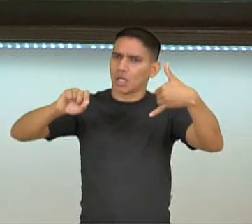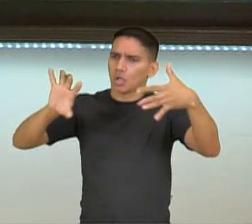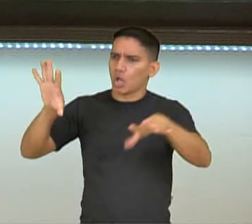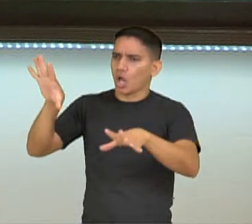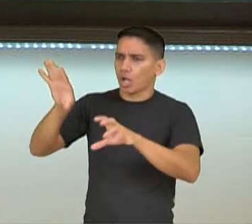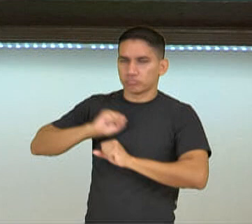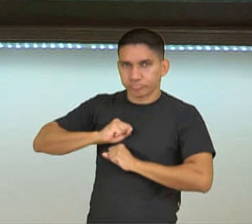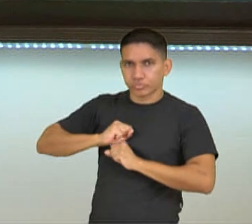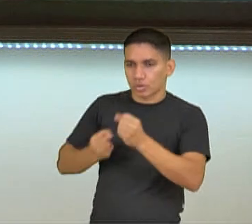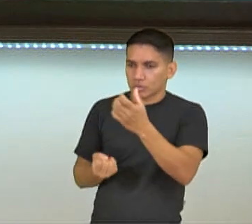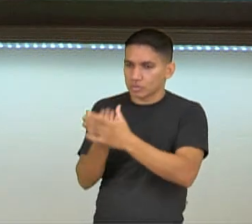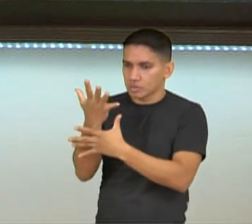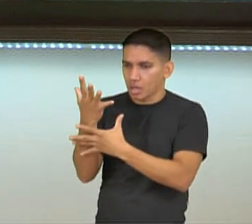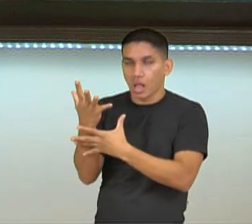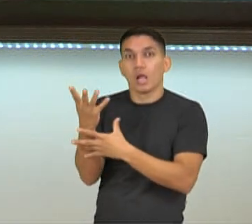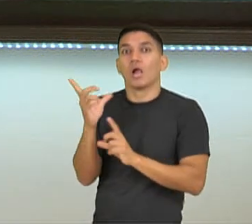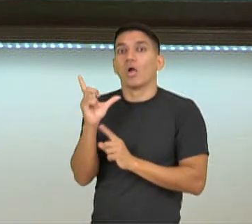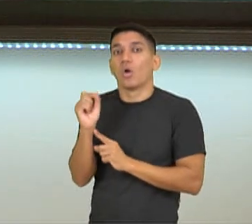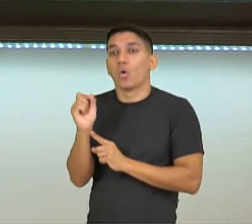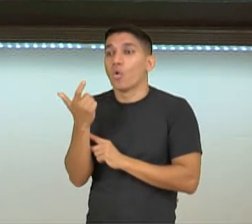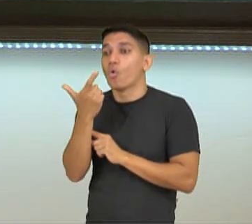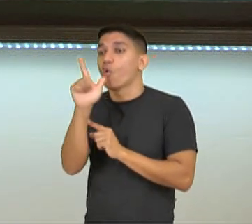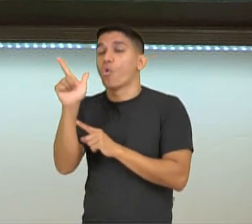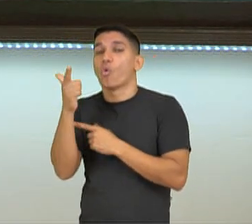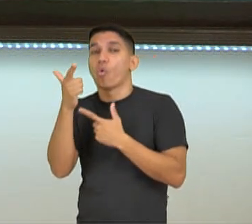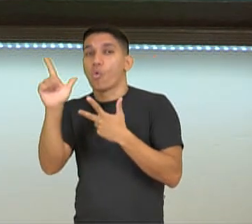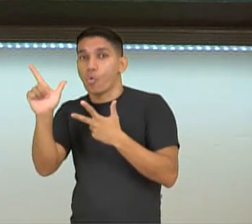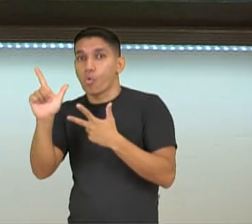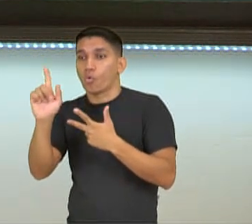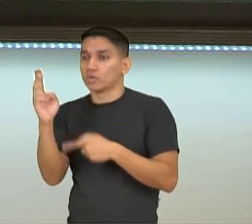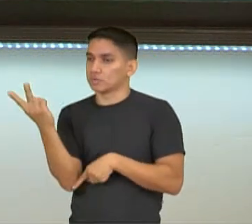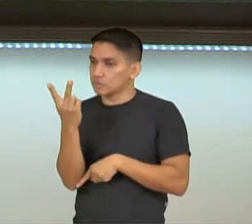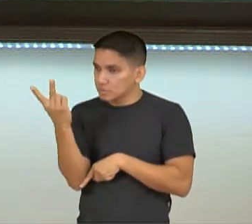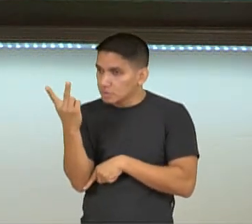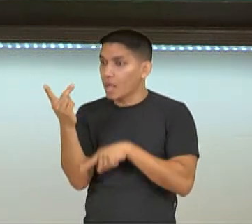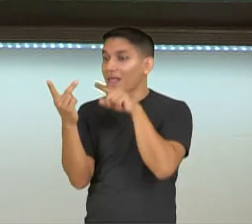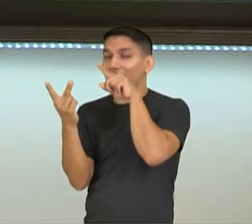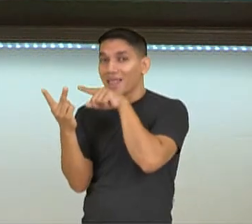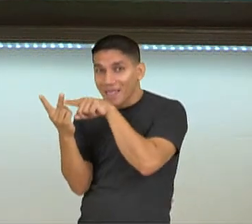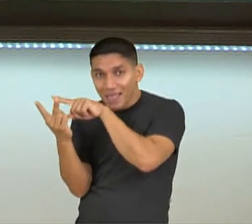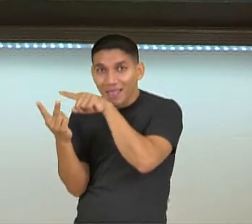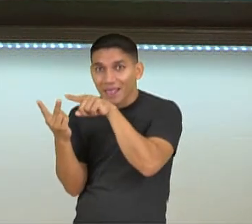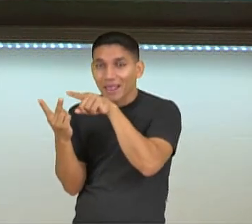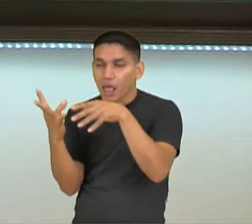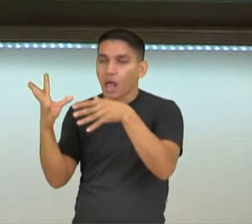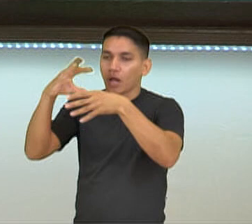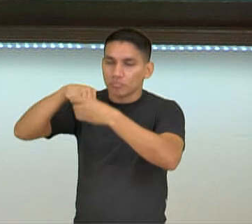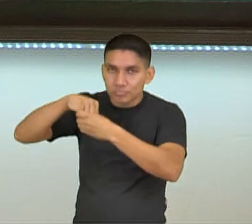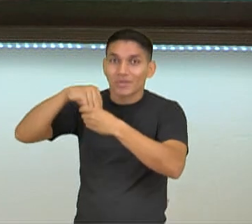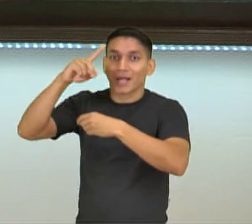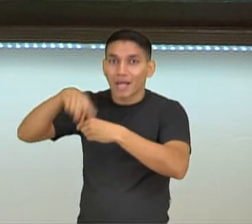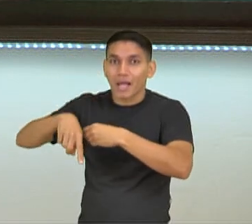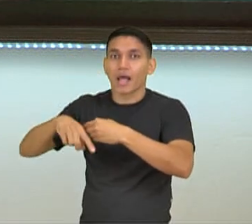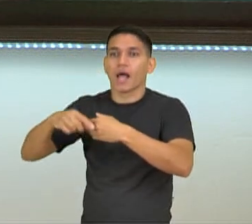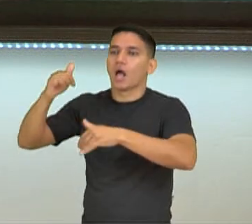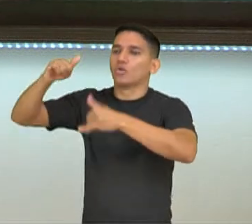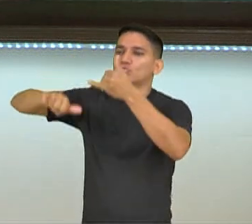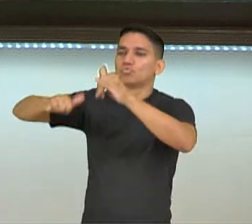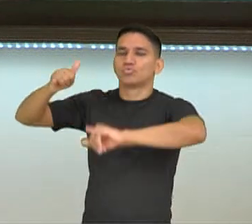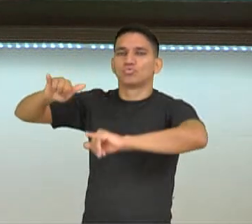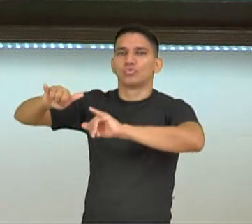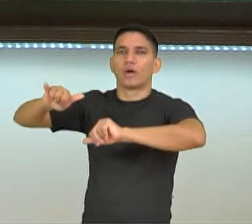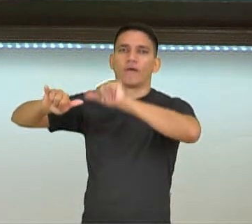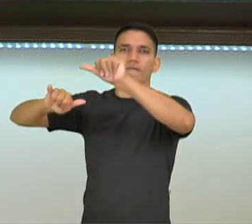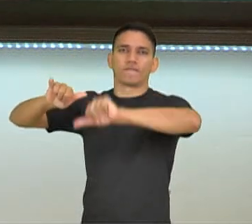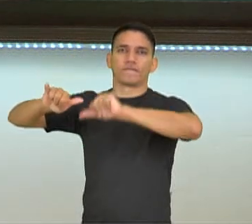obtenho uma substância a partir de duas outras, tá certo? Então isso é o que nós chamamos de fenômeno químico, que não é